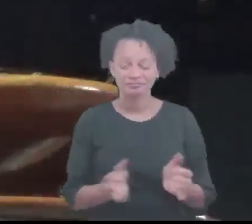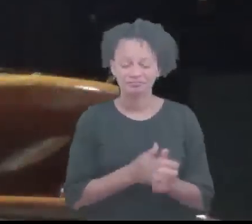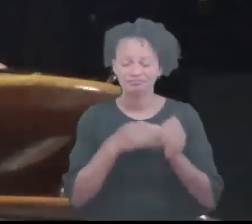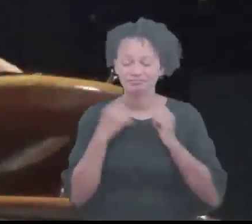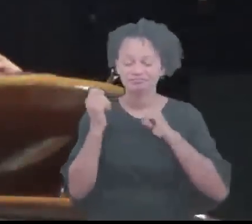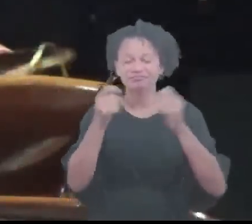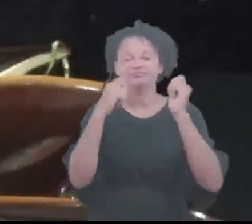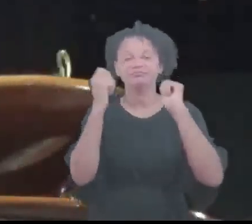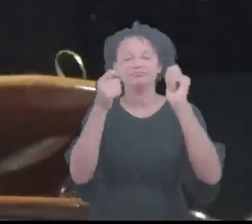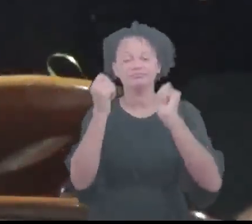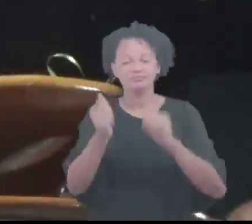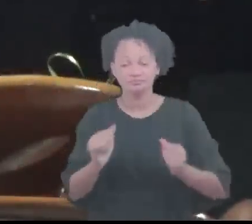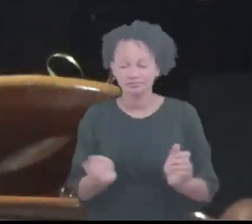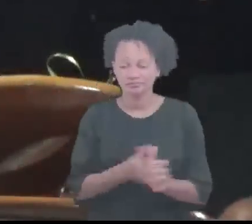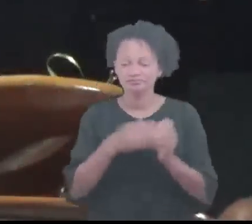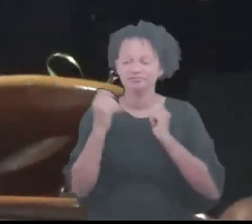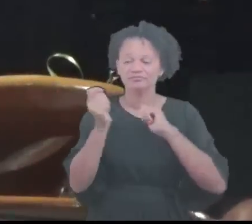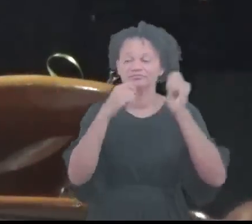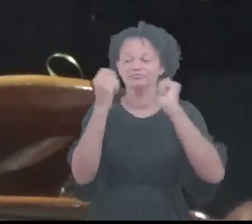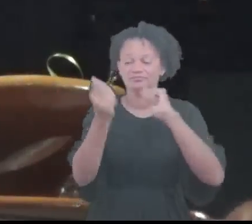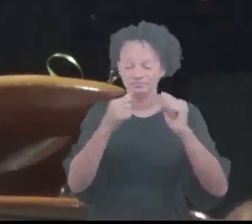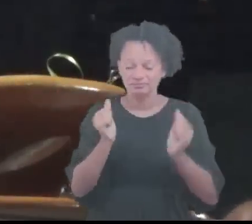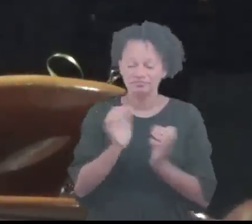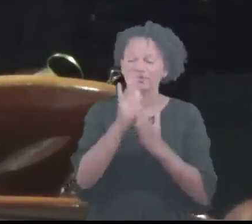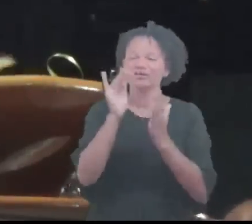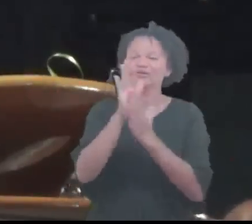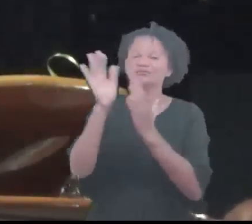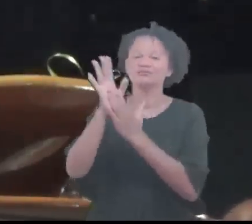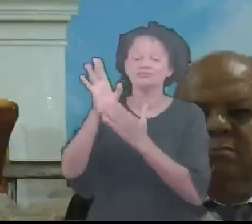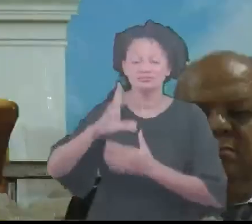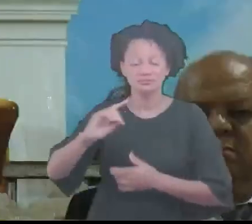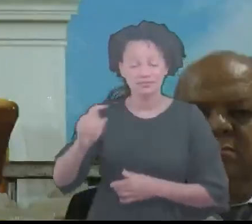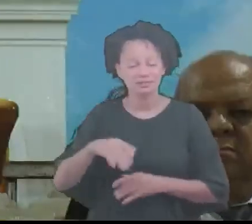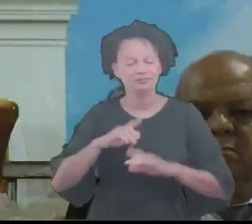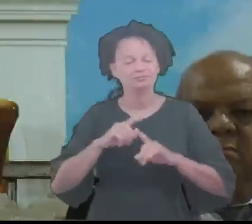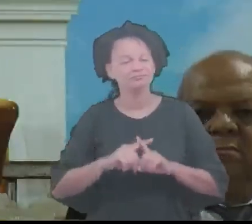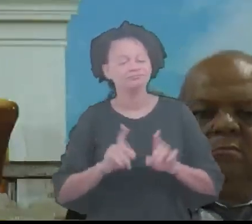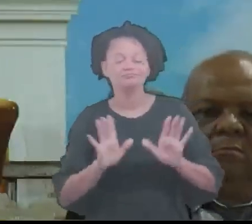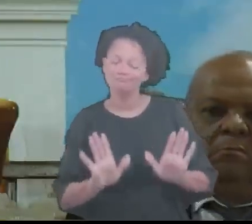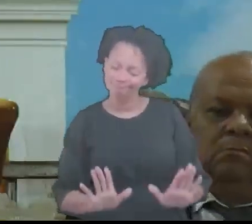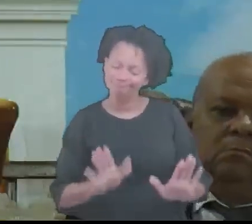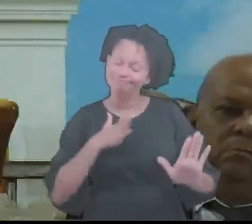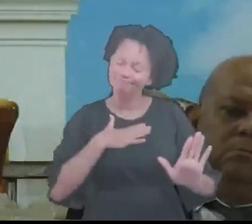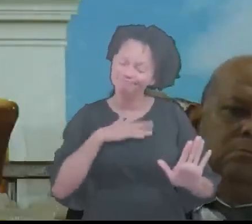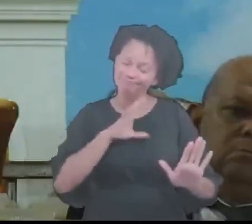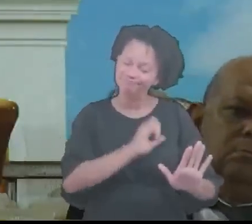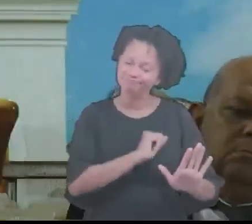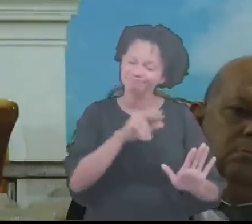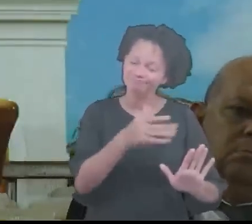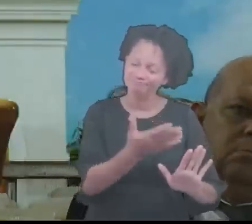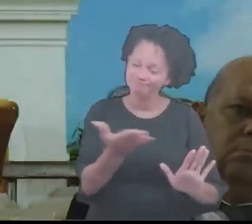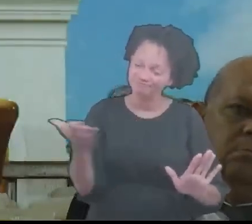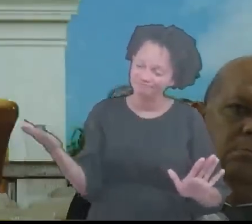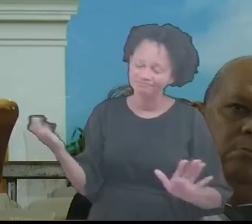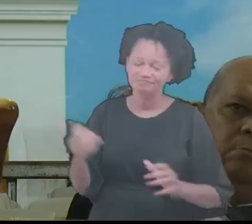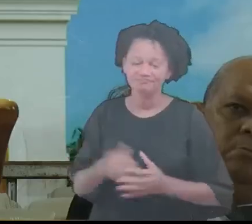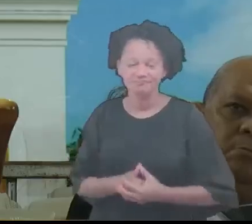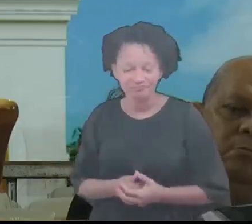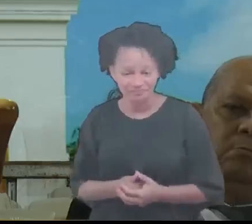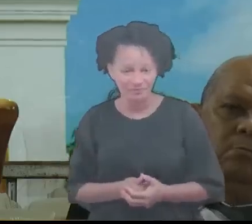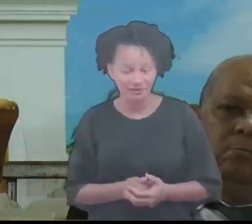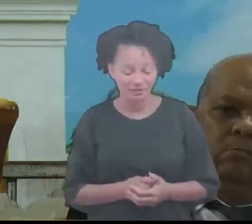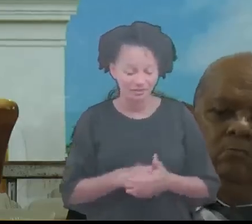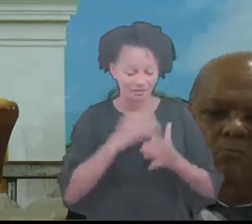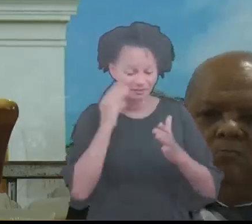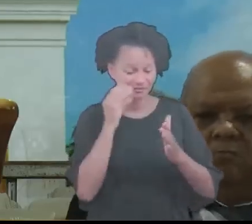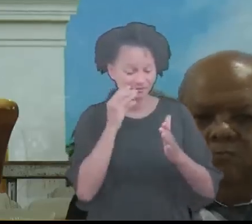Aleluia. Aleluia, louvado seja Deus. Mas, meus amados irmãos, Aleluia. Ela disse no